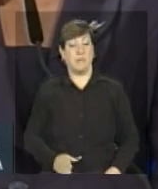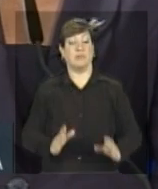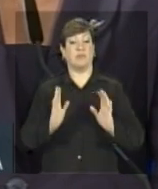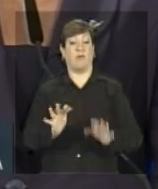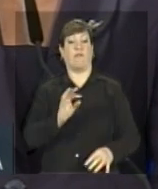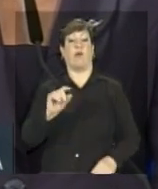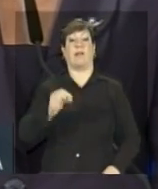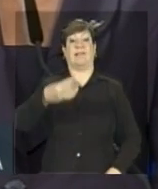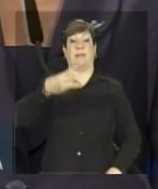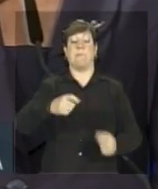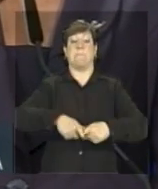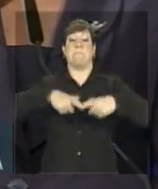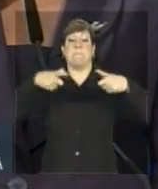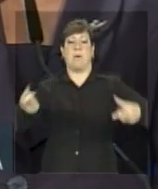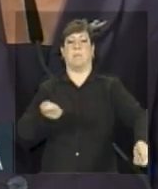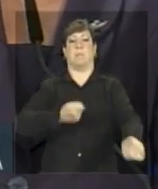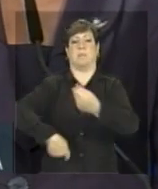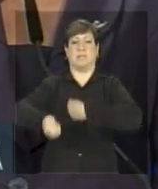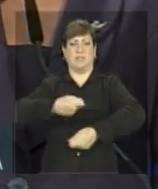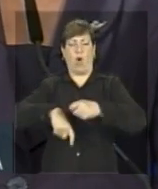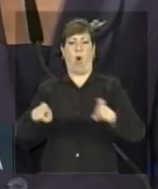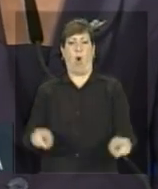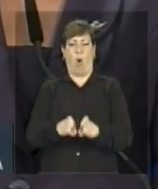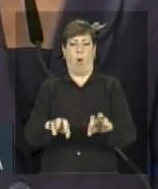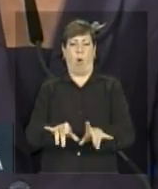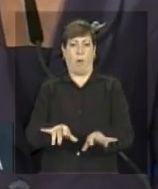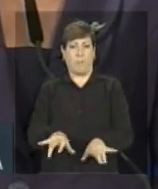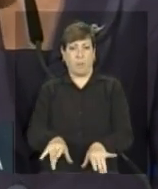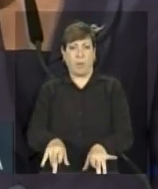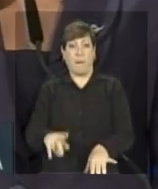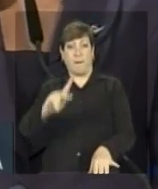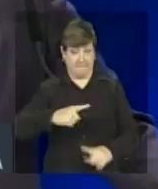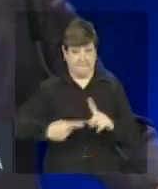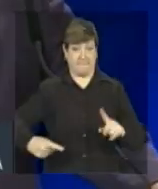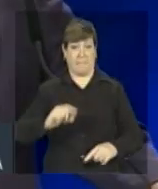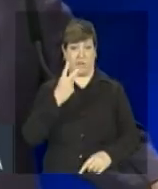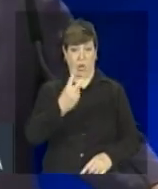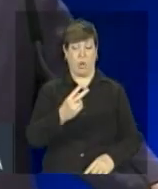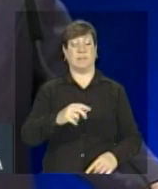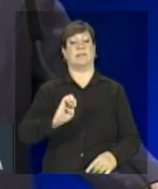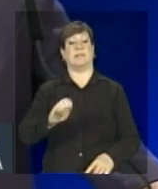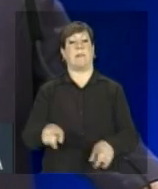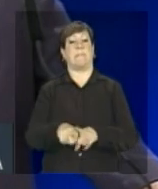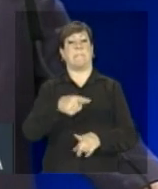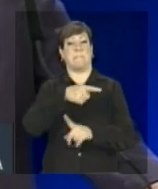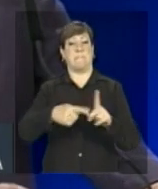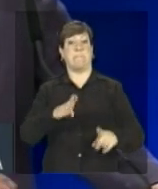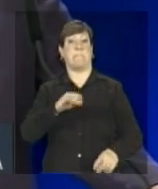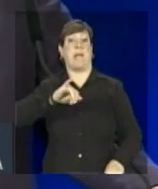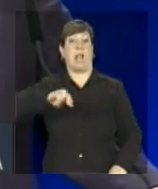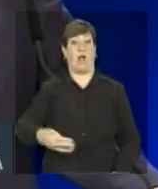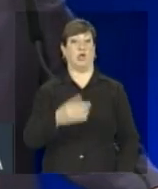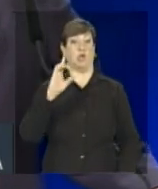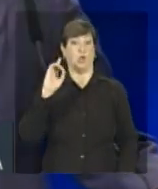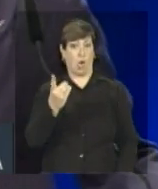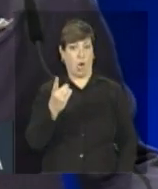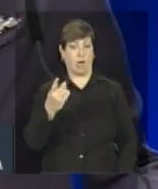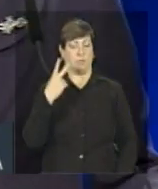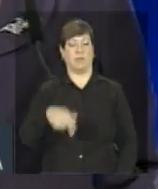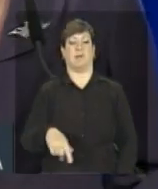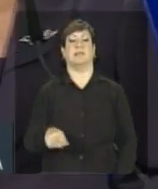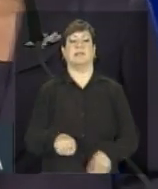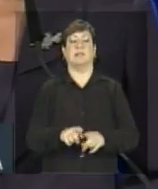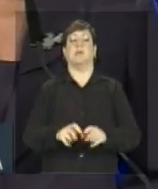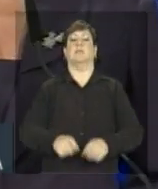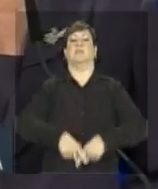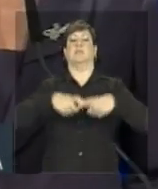terceiro maior mercado de computadores pessoais do mundo. duplicamos o uso de banda